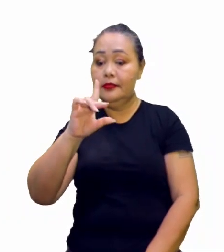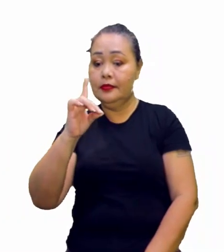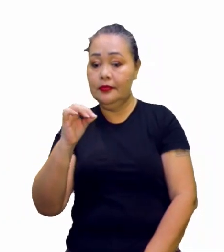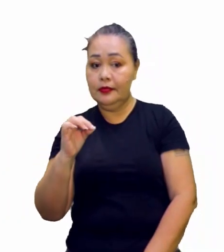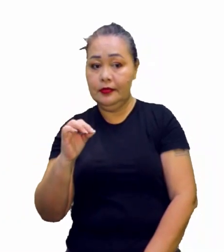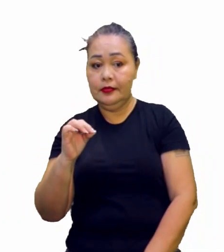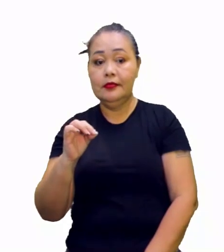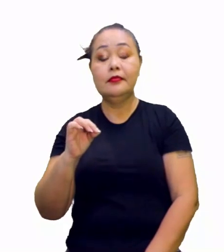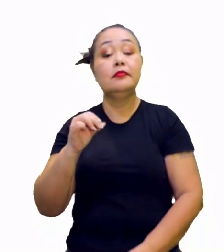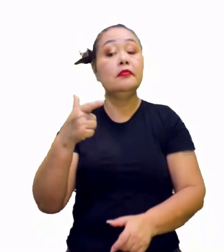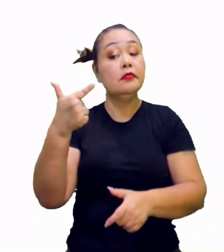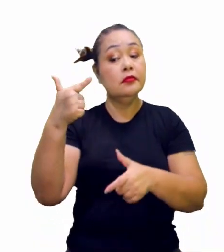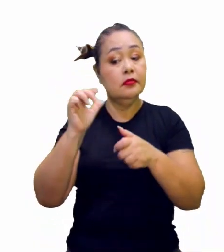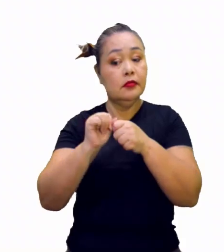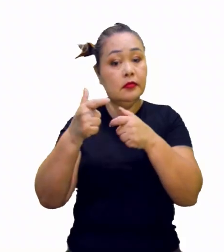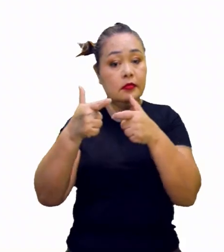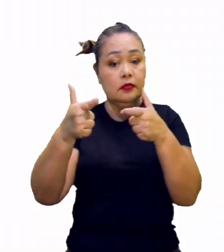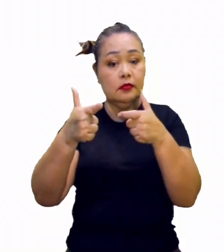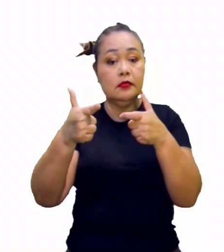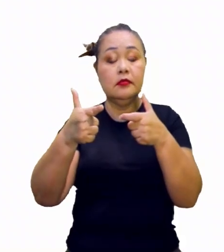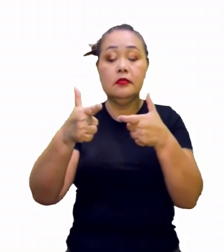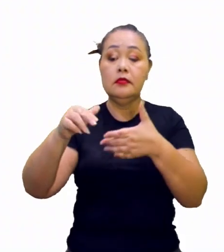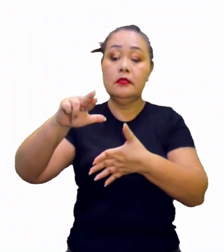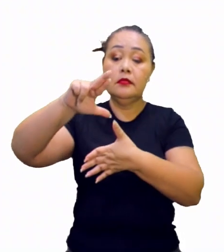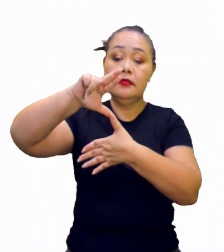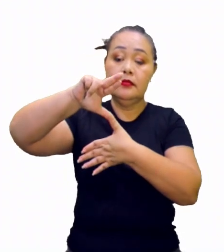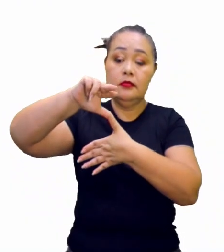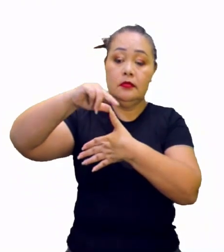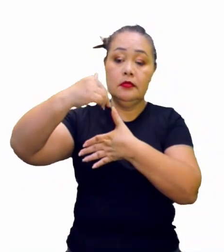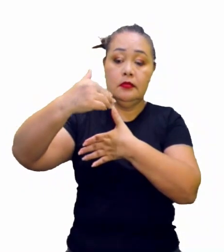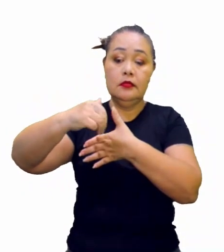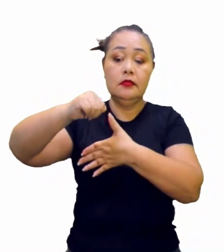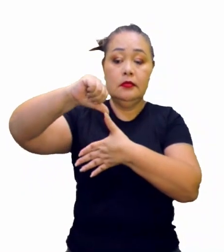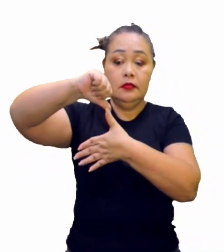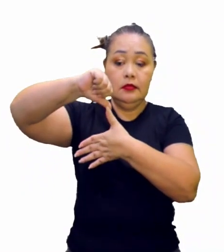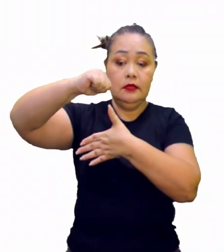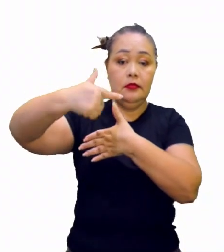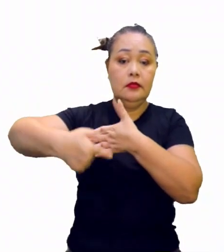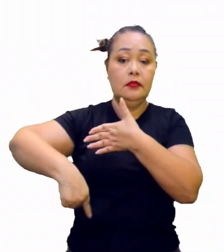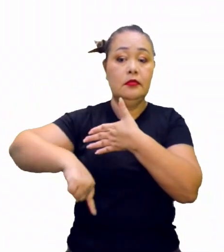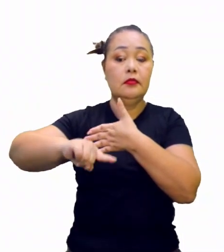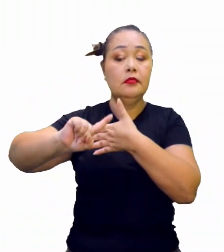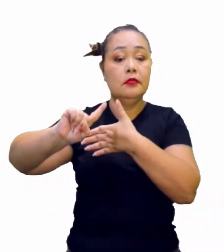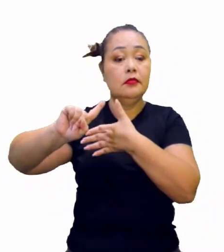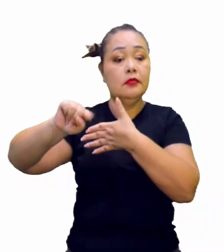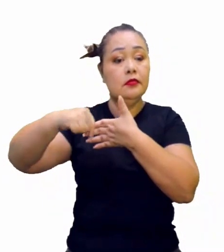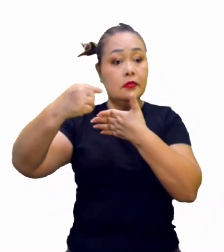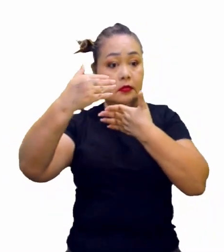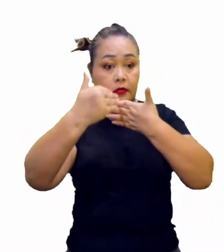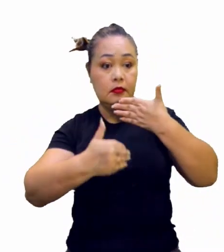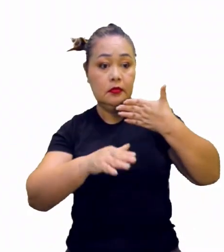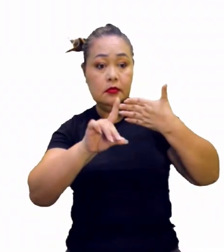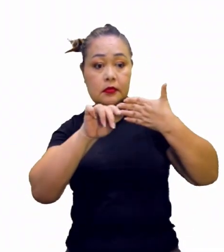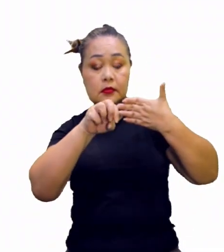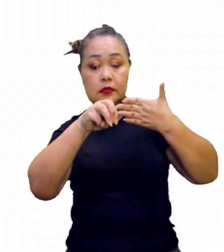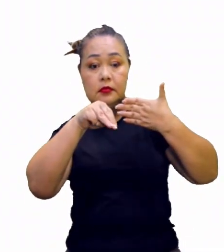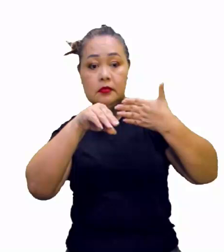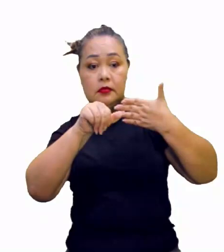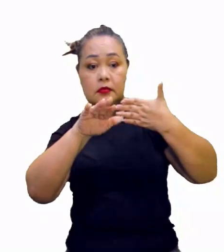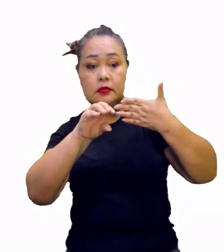segundo maior bioma do Sul, e destaca da América do Sul, e destaca-se, né, pelo seu